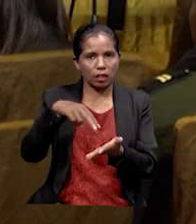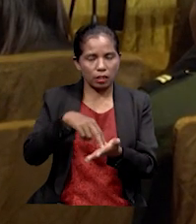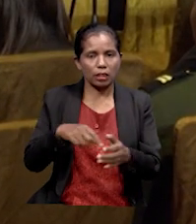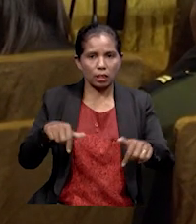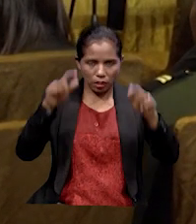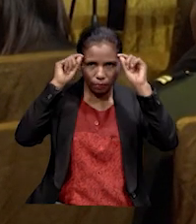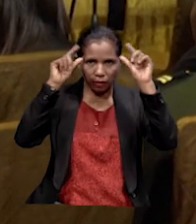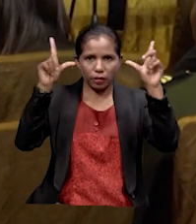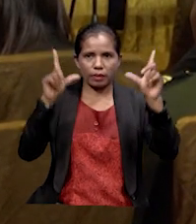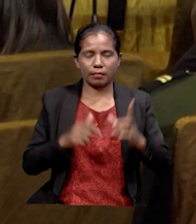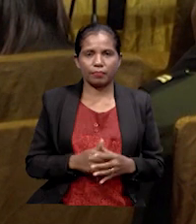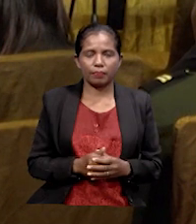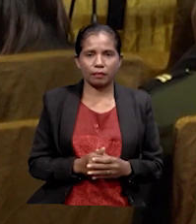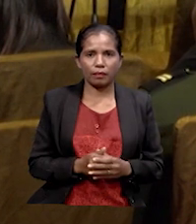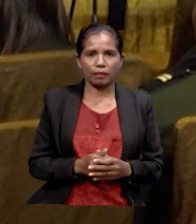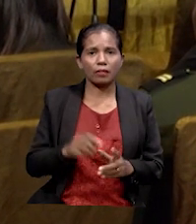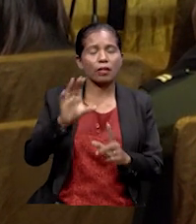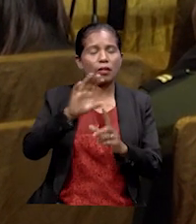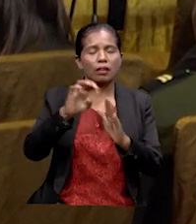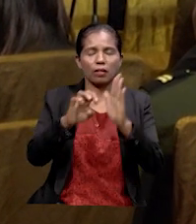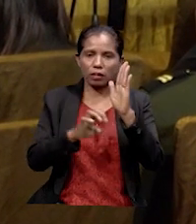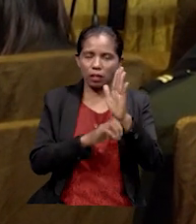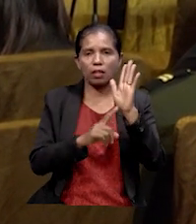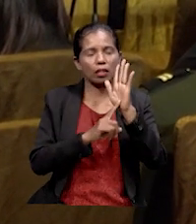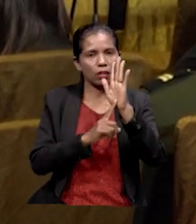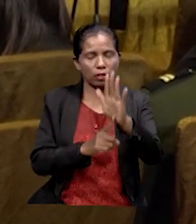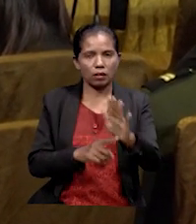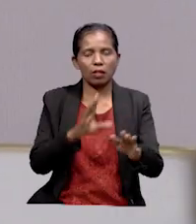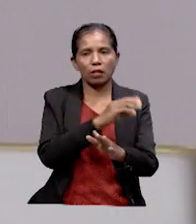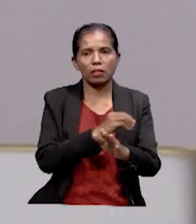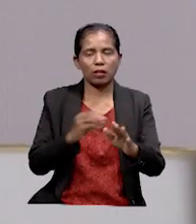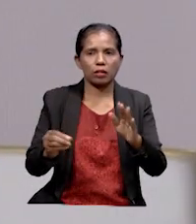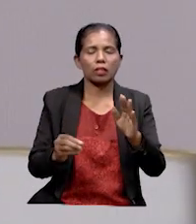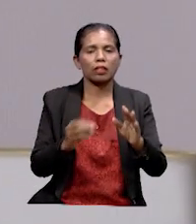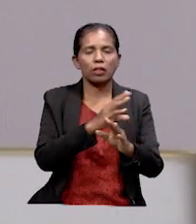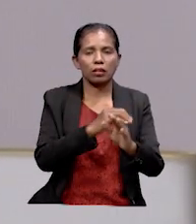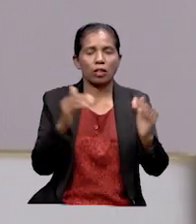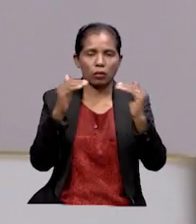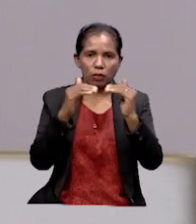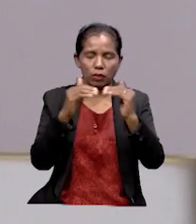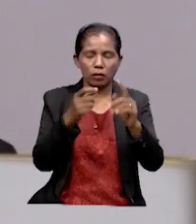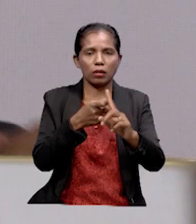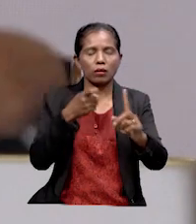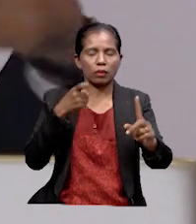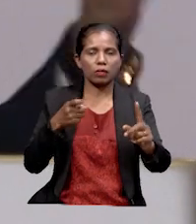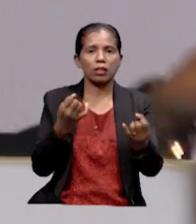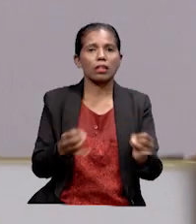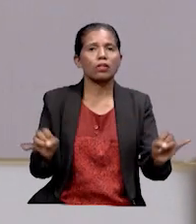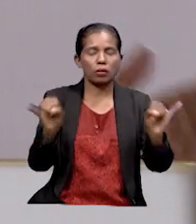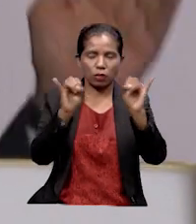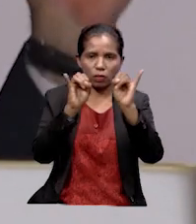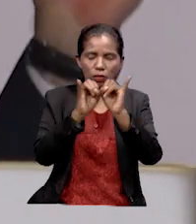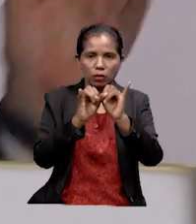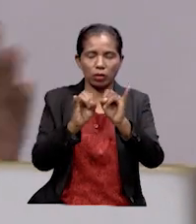Timor-Leste. Chefe de Estado Hato Assunto, né, foi em halo palestra, né, organiza o Institute of Southeast Asian